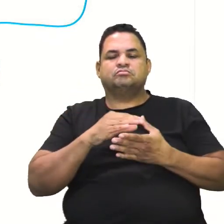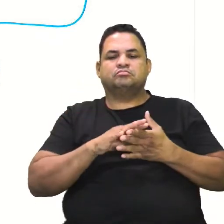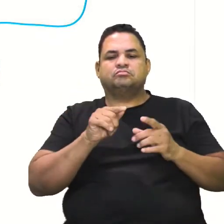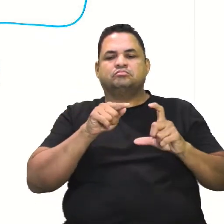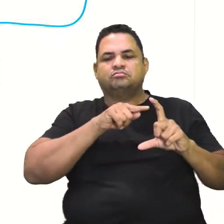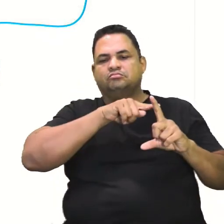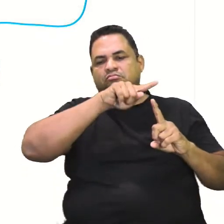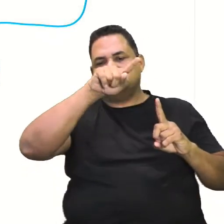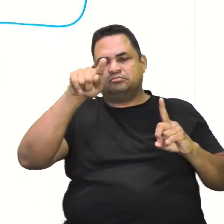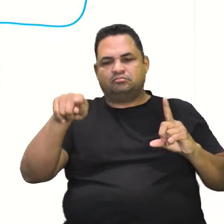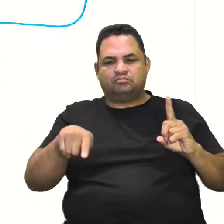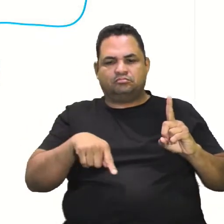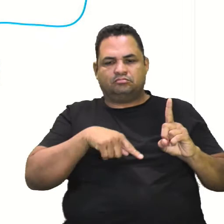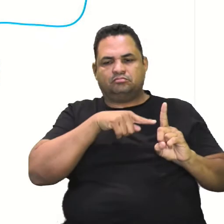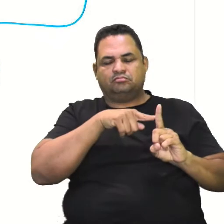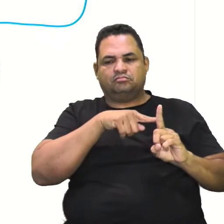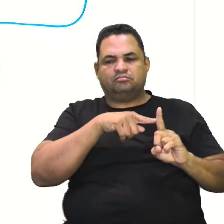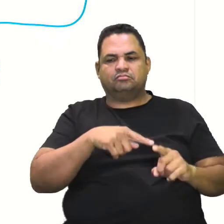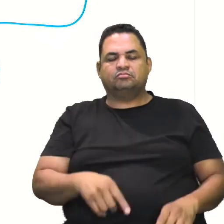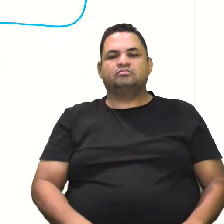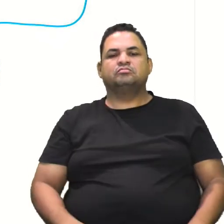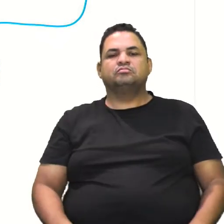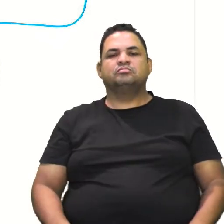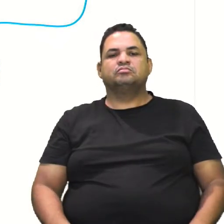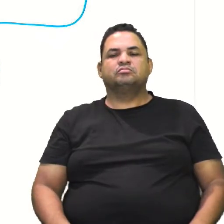à circunferência.